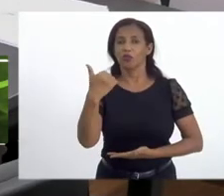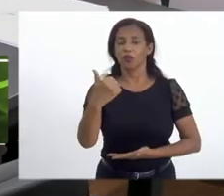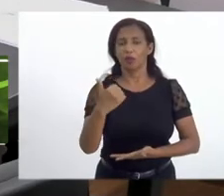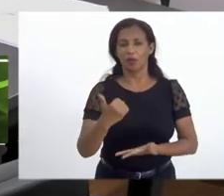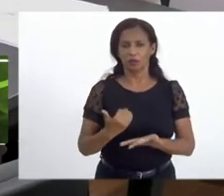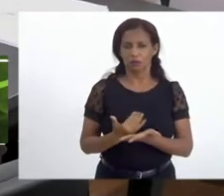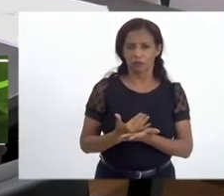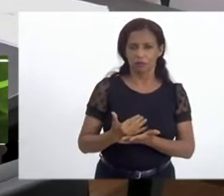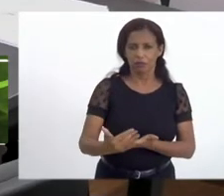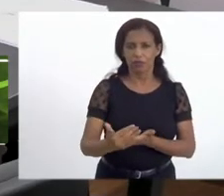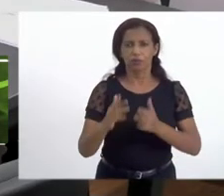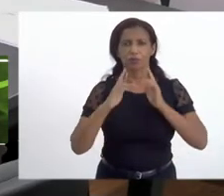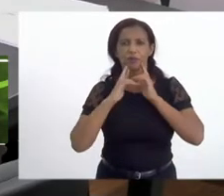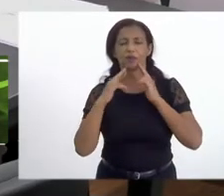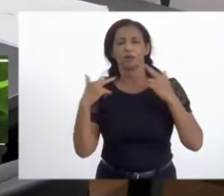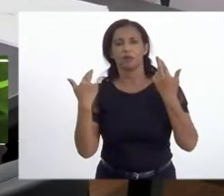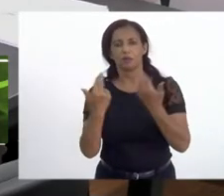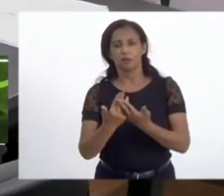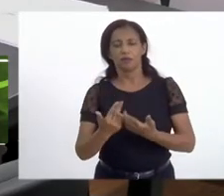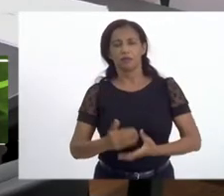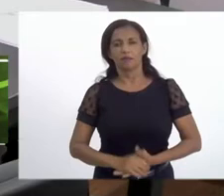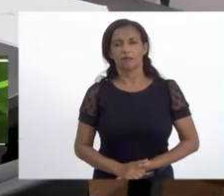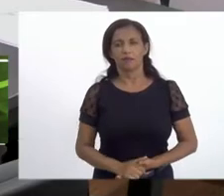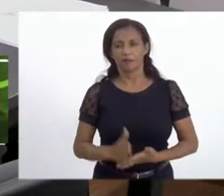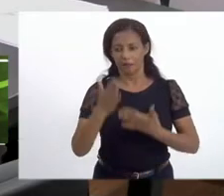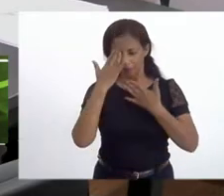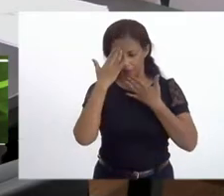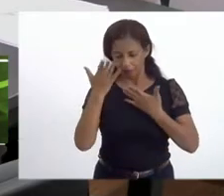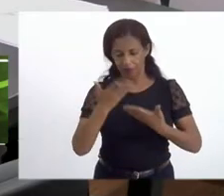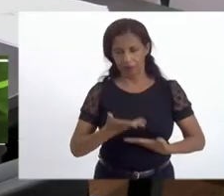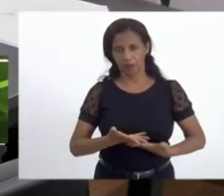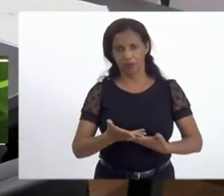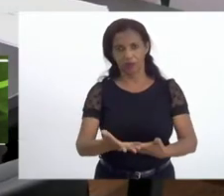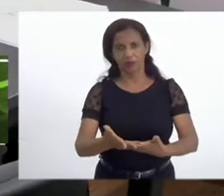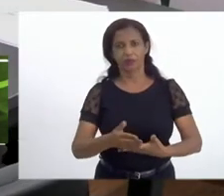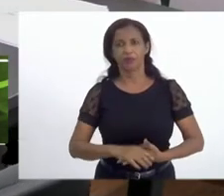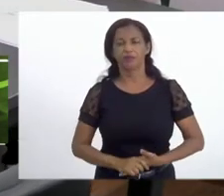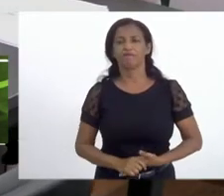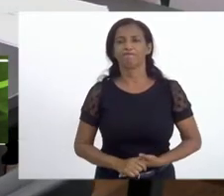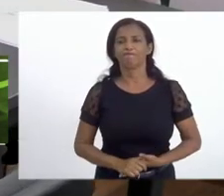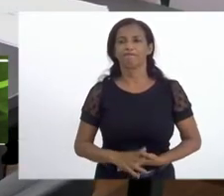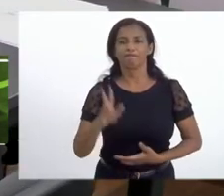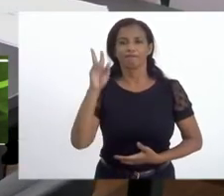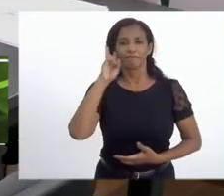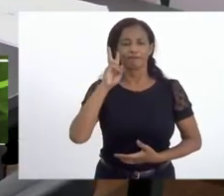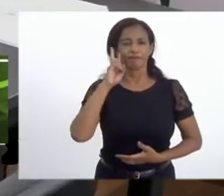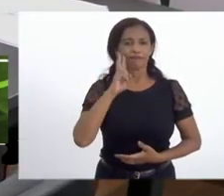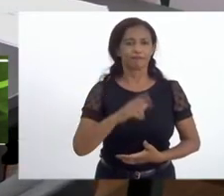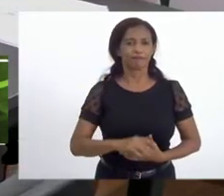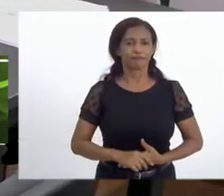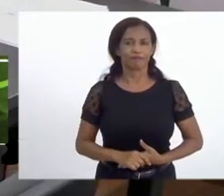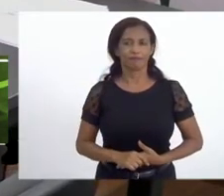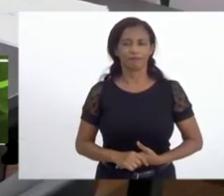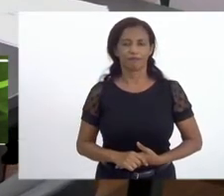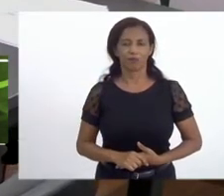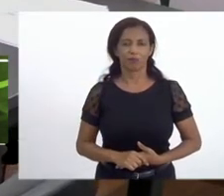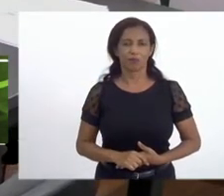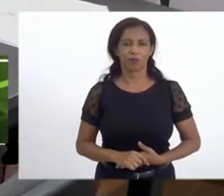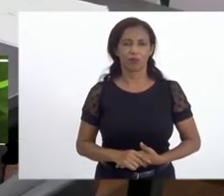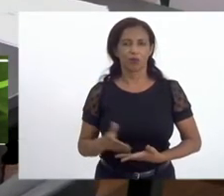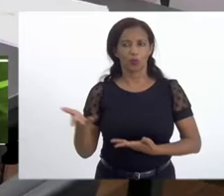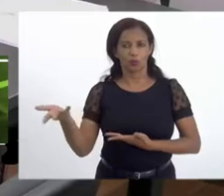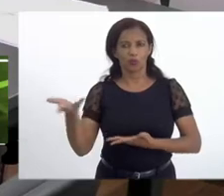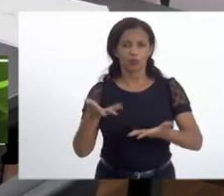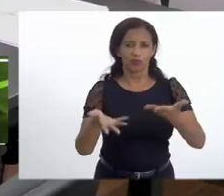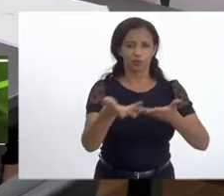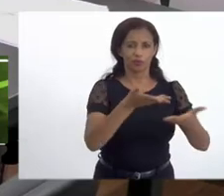início da audiência. Queria agradecer o convite e ressaltar, como os demais